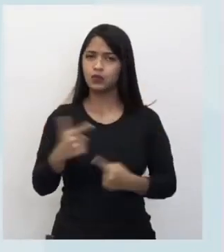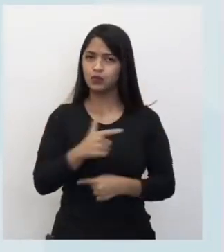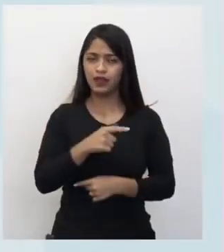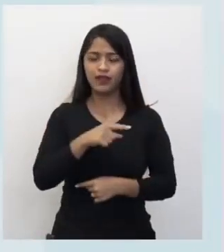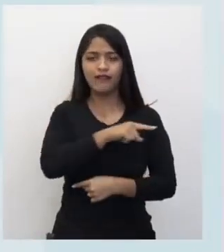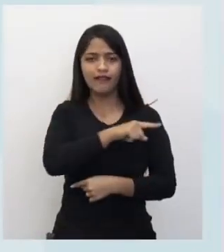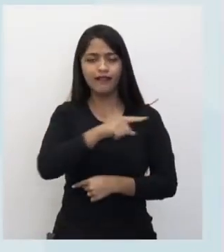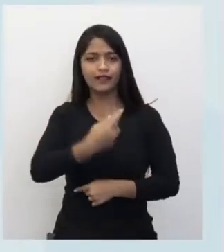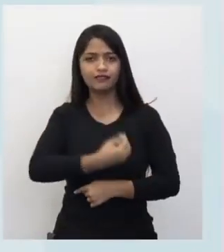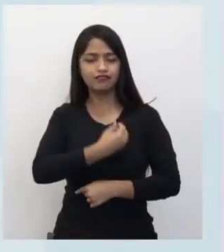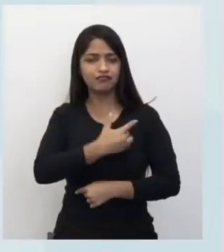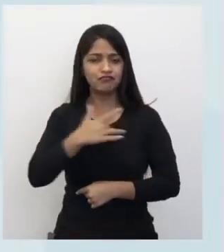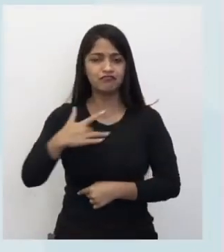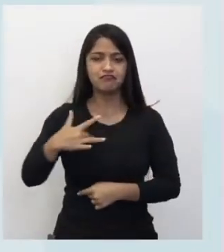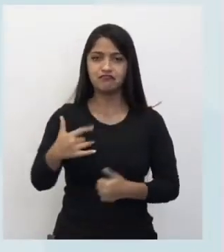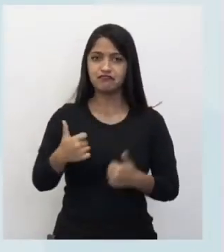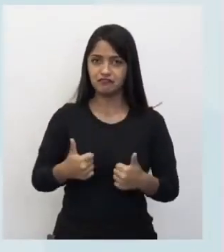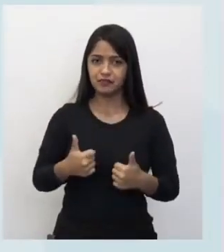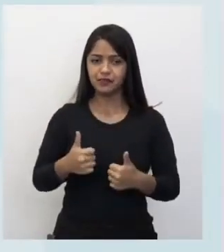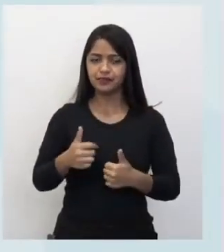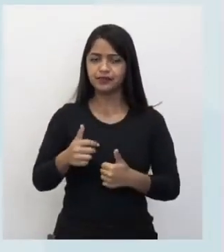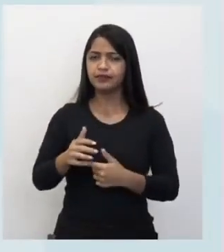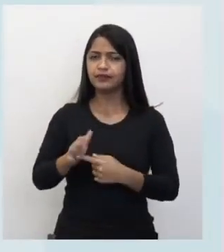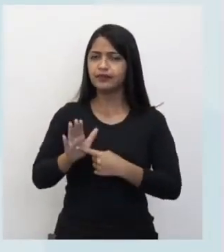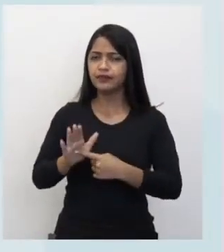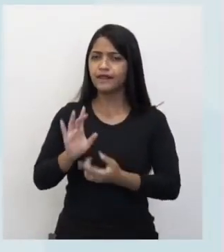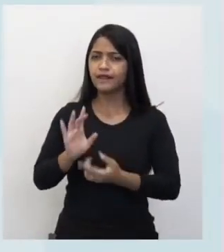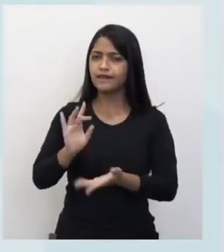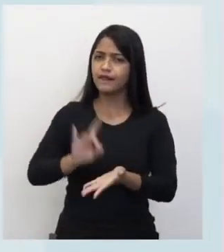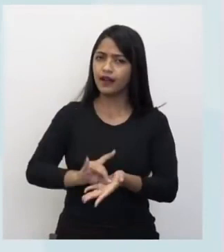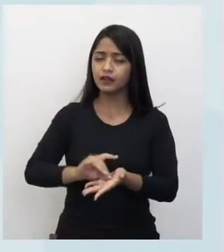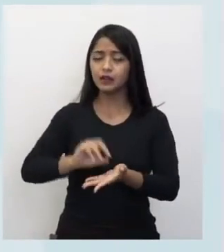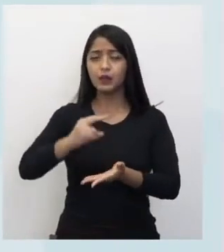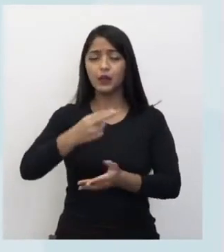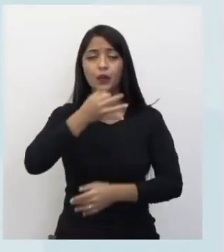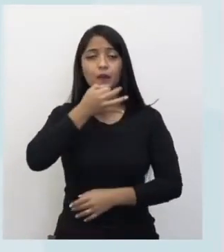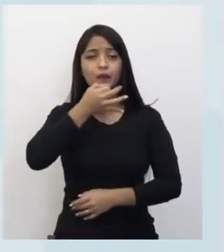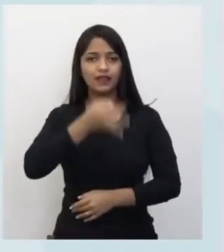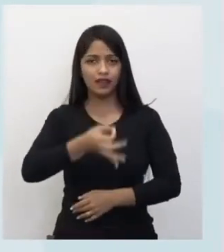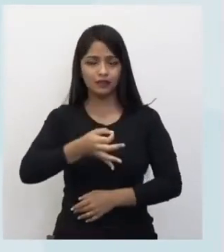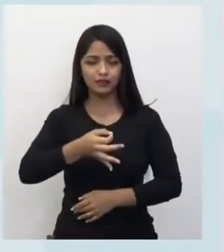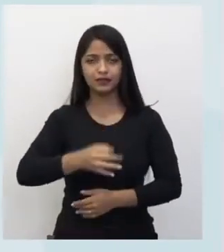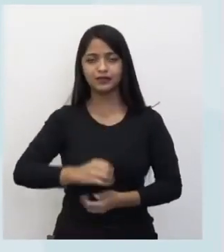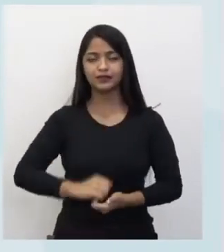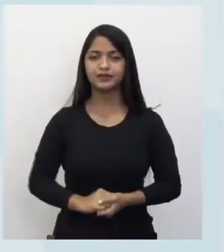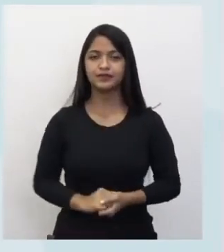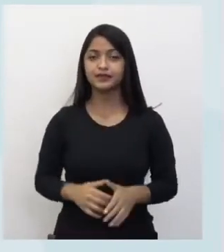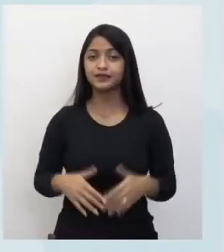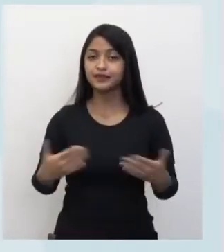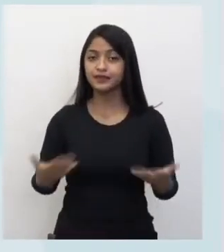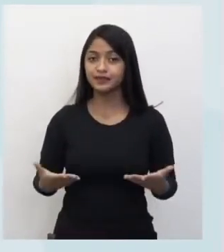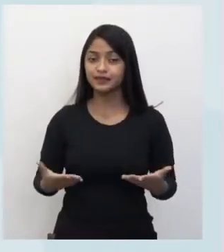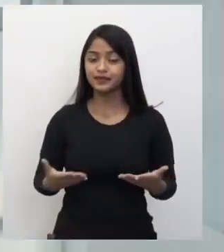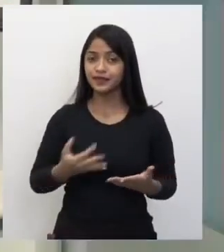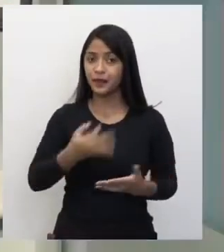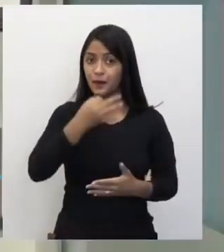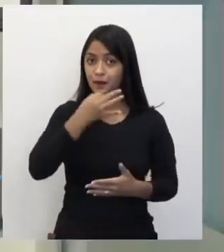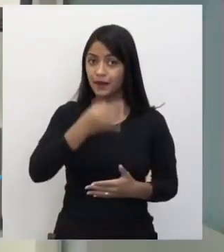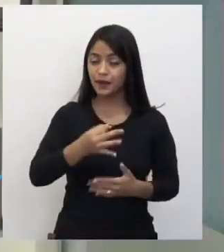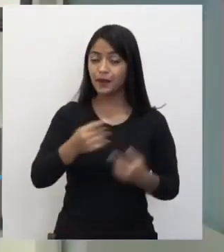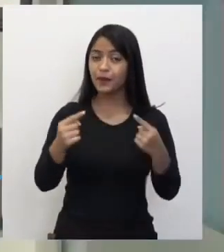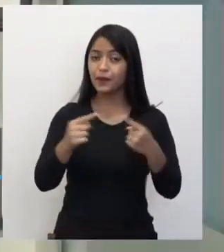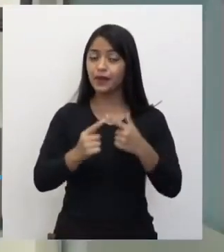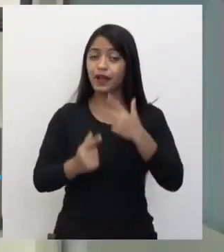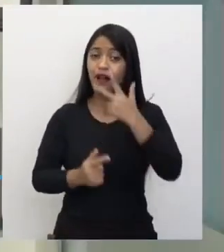de saúde. Apresenta um fato ou uma opinião do autor do texto? E aí, opinião entra naquele do